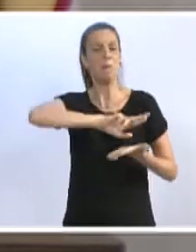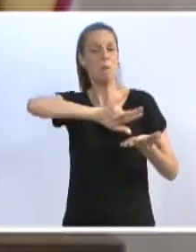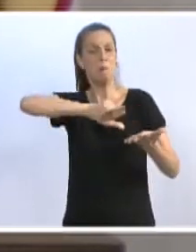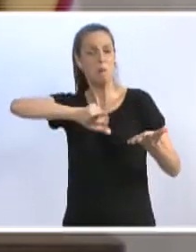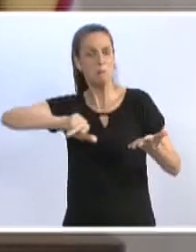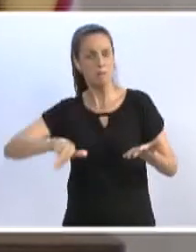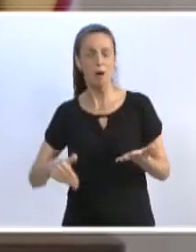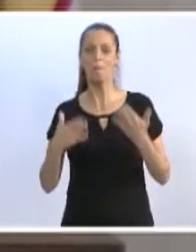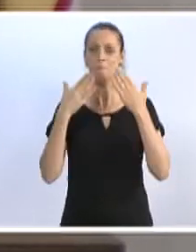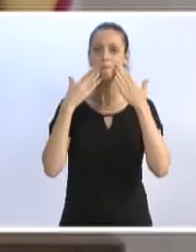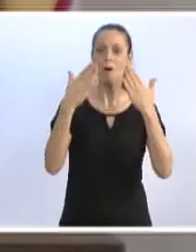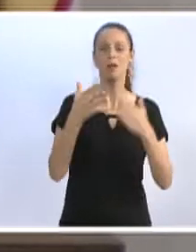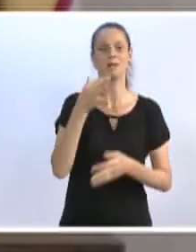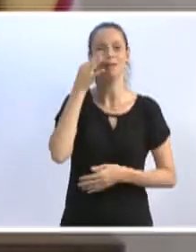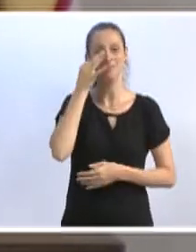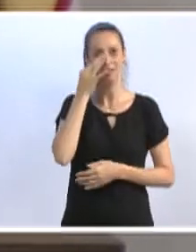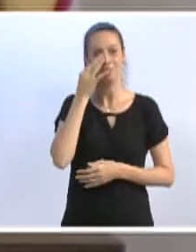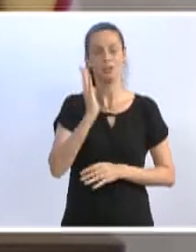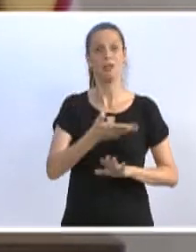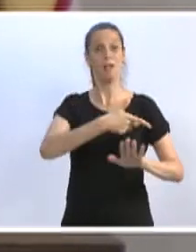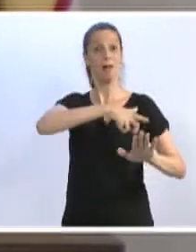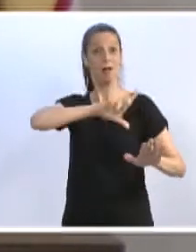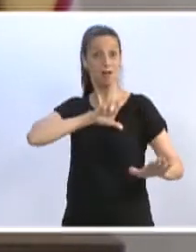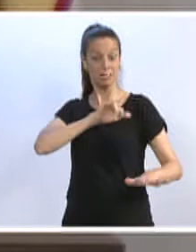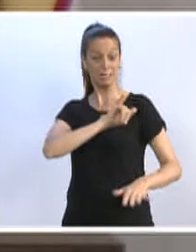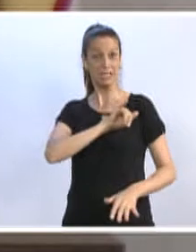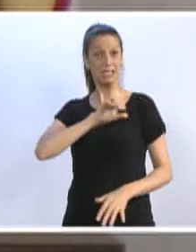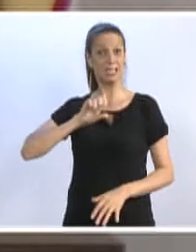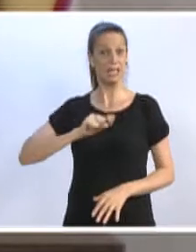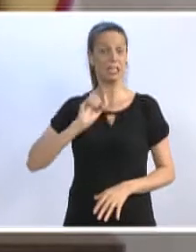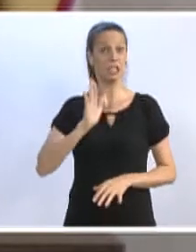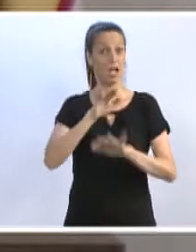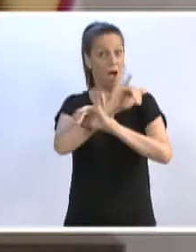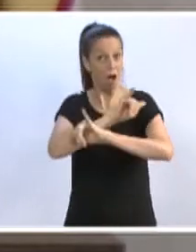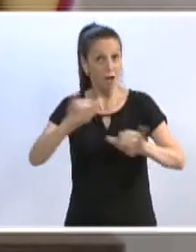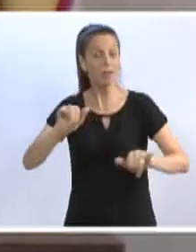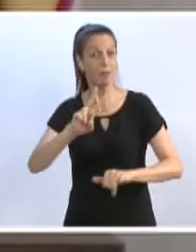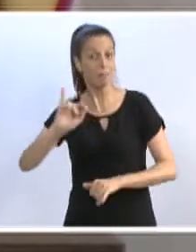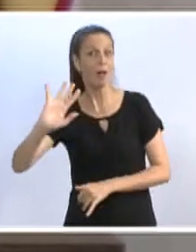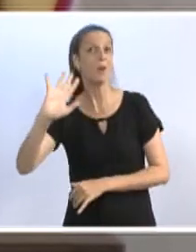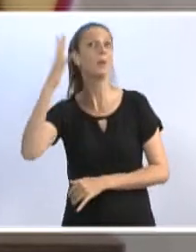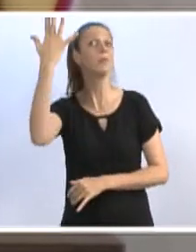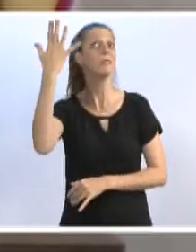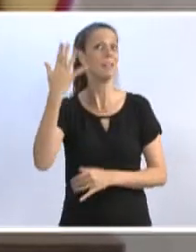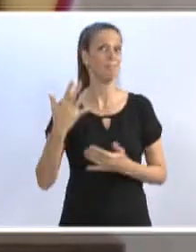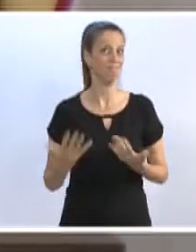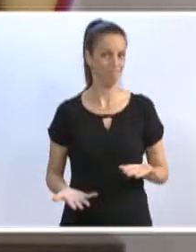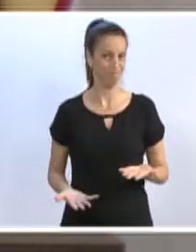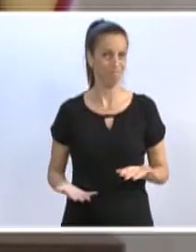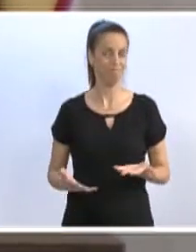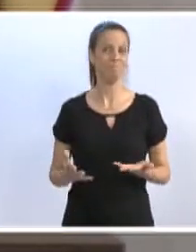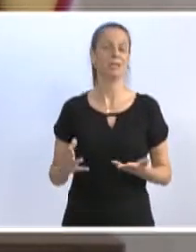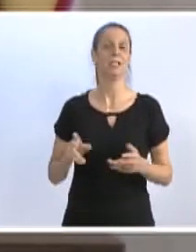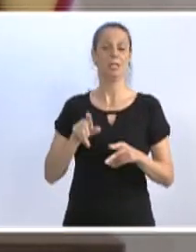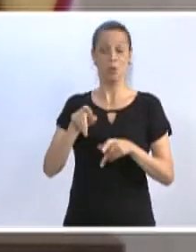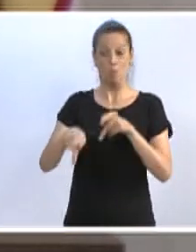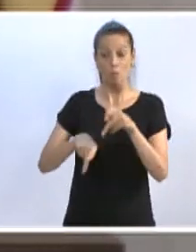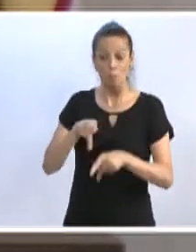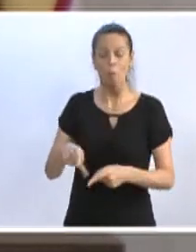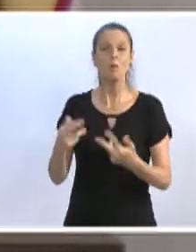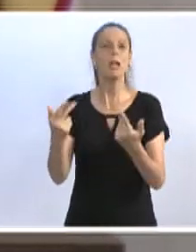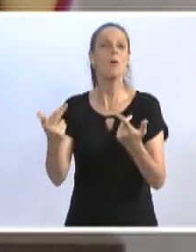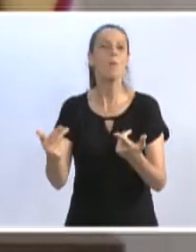essa realidade, anunciada pelo profeta há 2.700 anos. A humanidade é como a